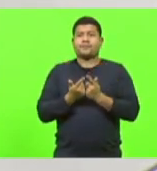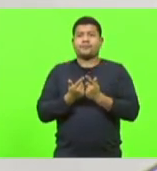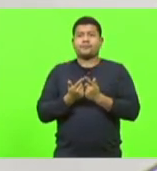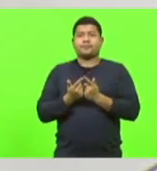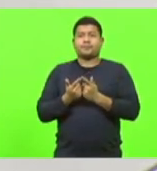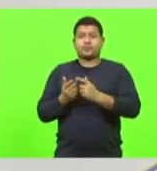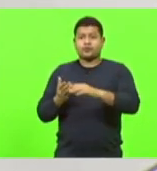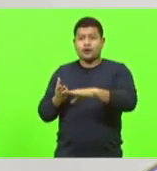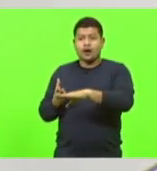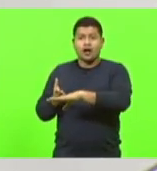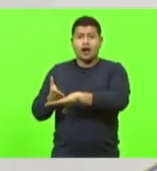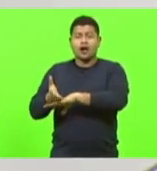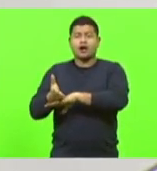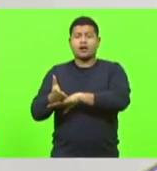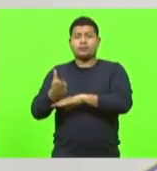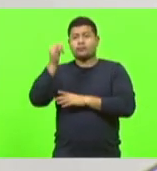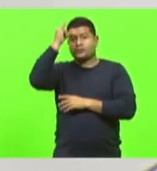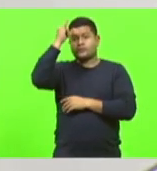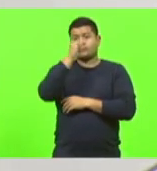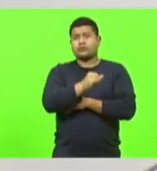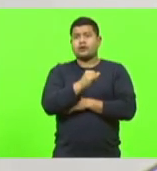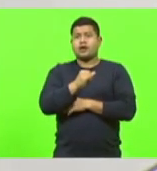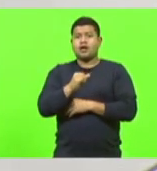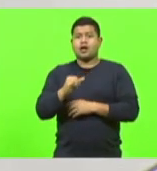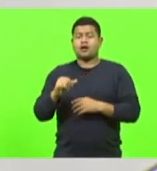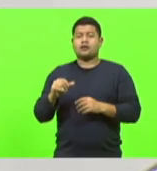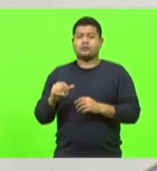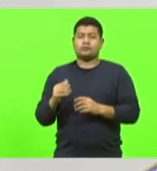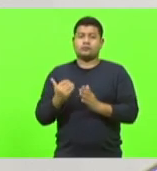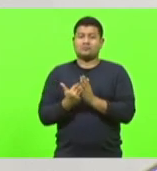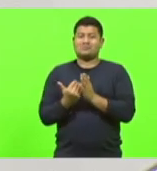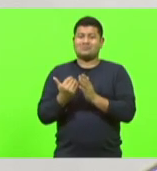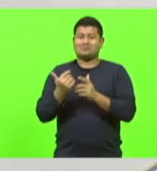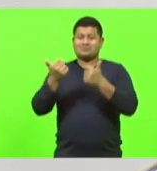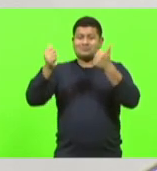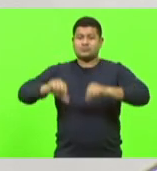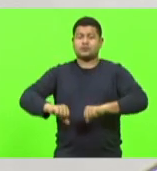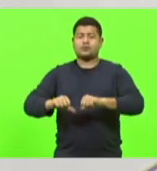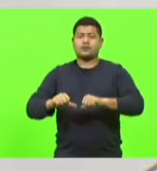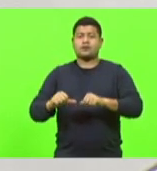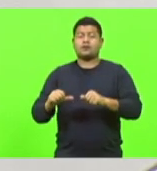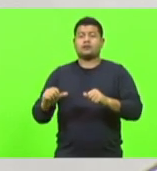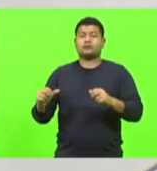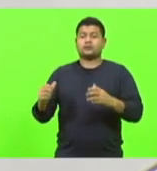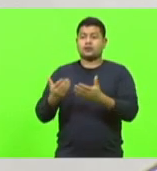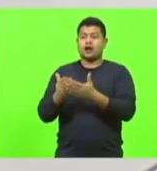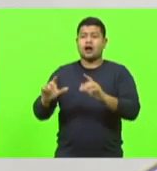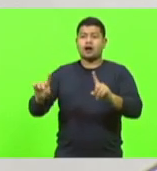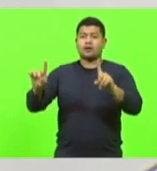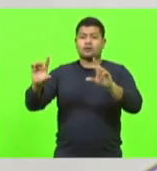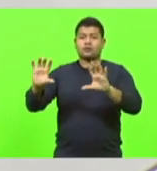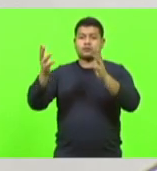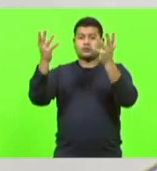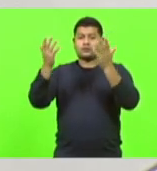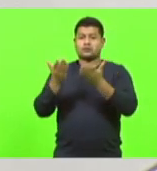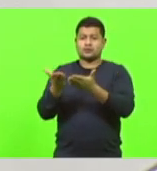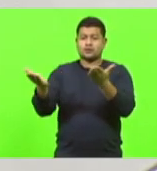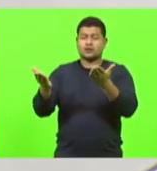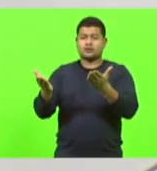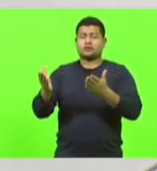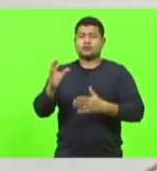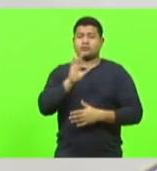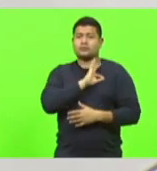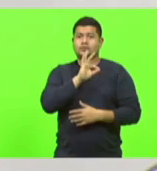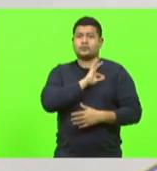intervirão para evitar aquele confronto que estava ocorrendo com os policiais militares